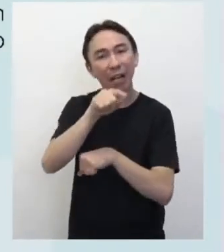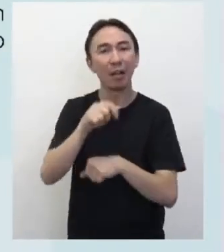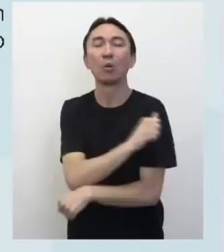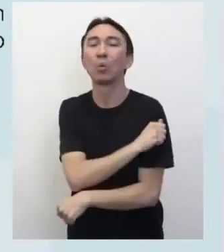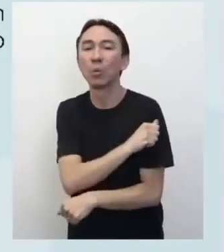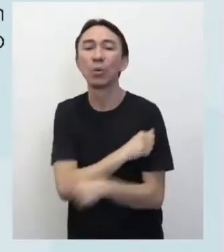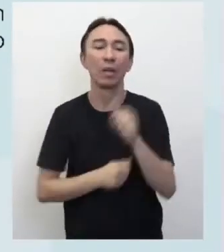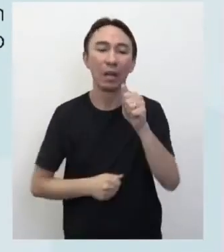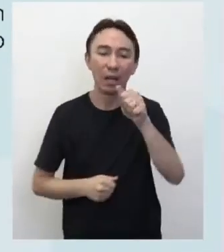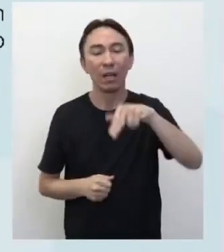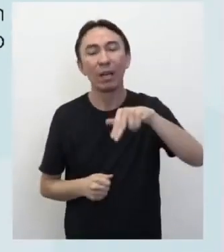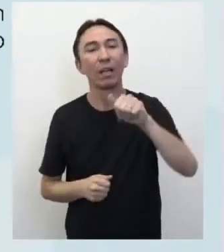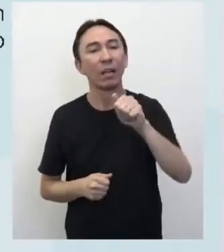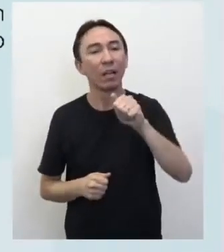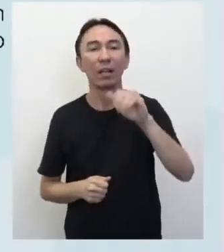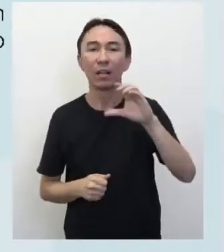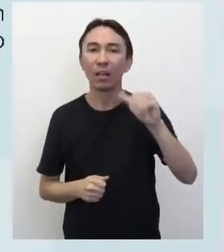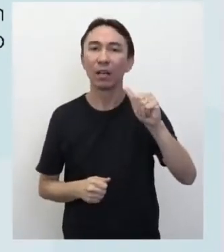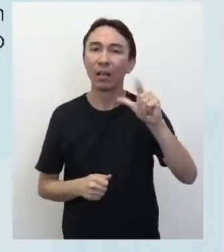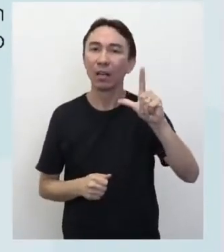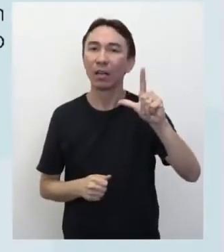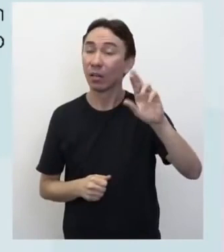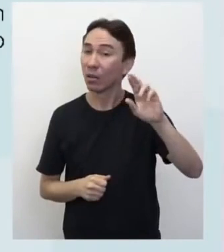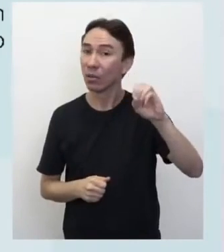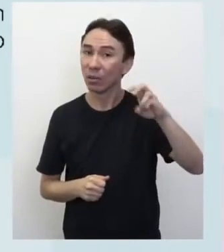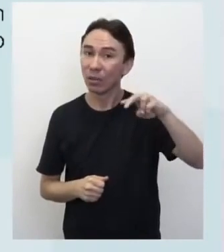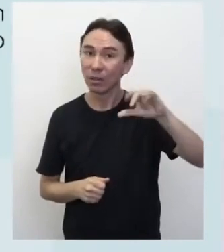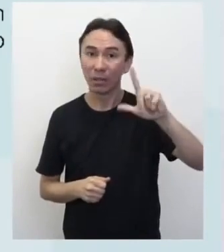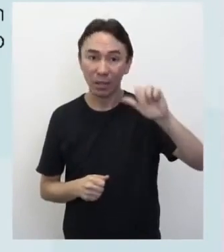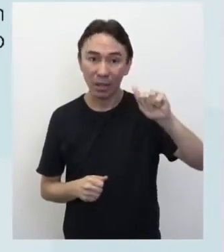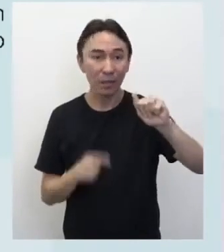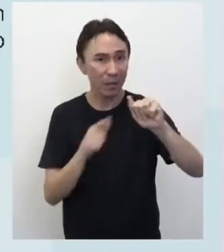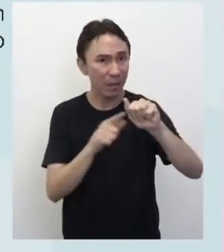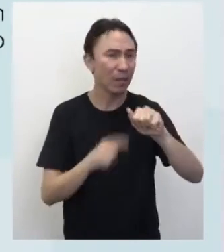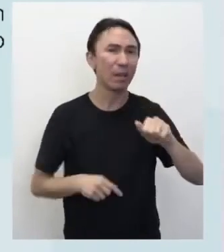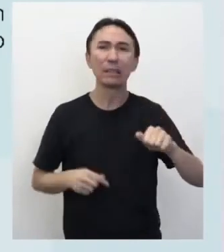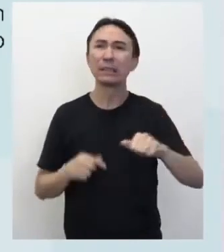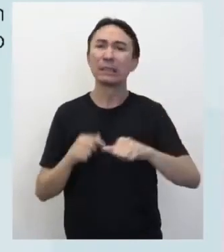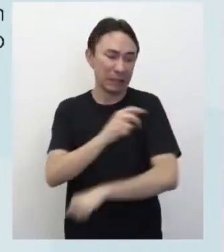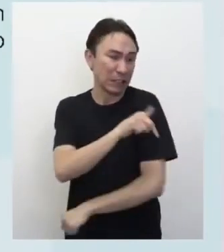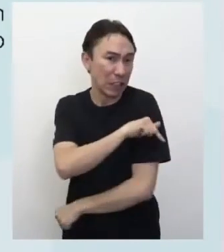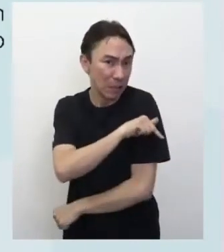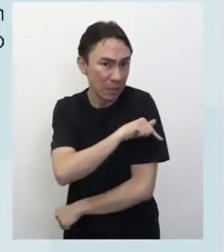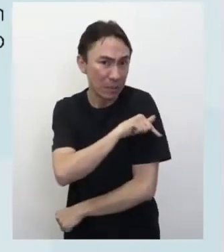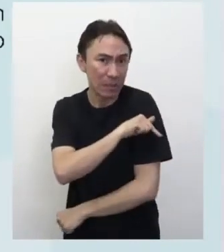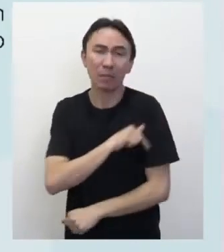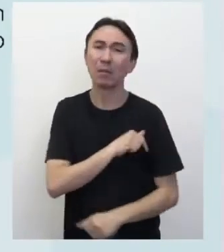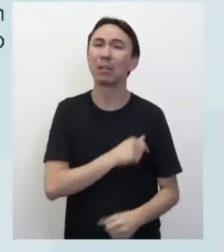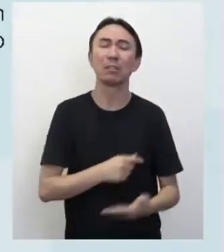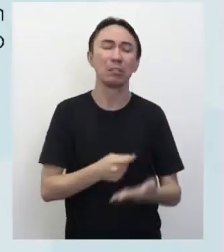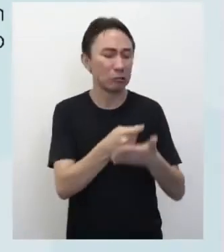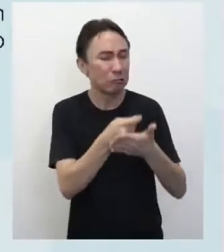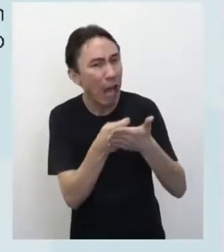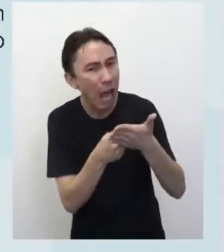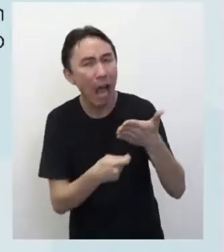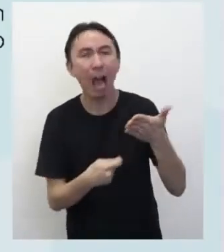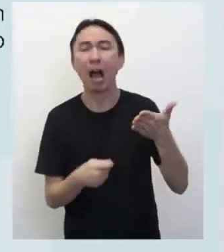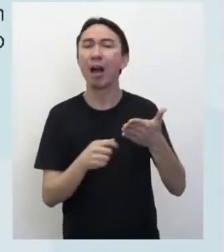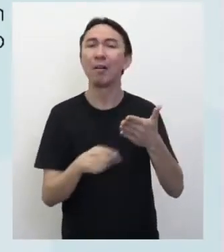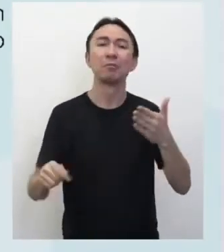e escreve, e ela também contou que ela sempre foi fã de literatura e que sempre amou reproduzir narrativas